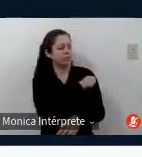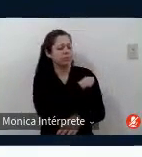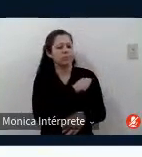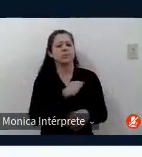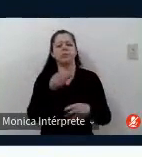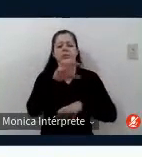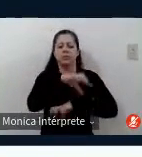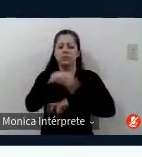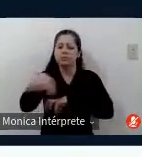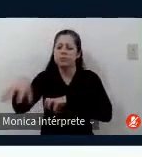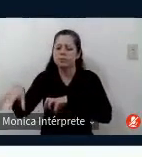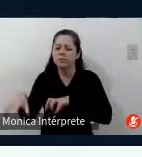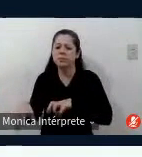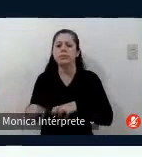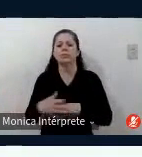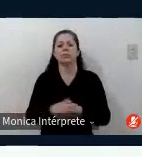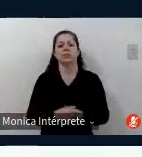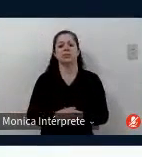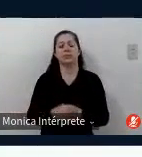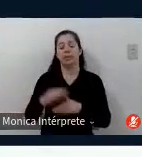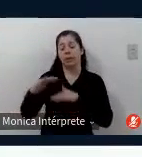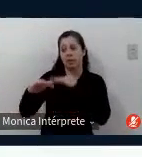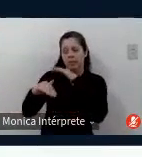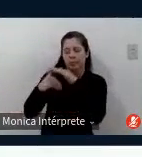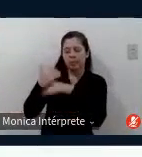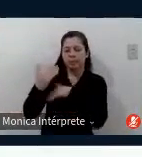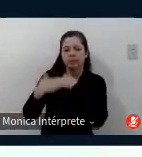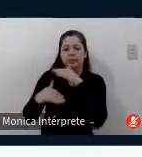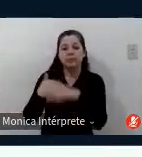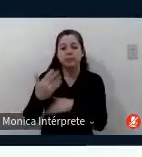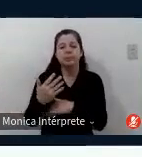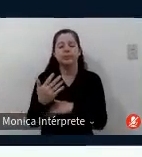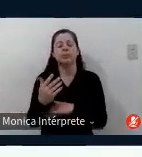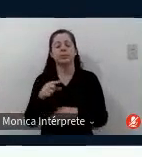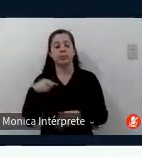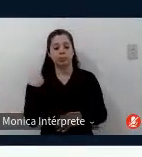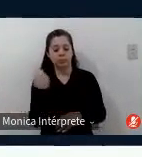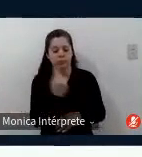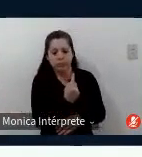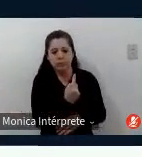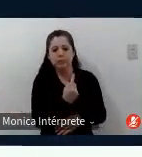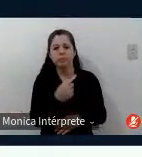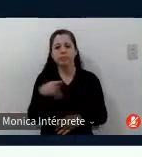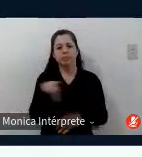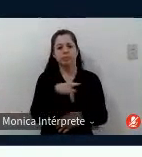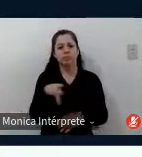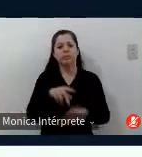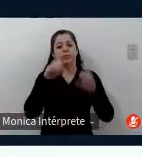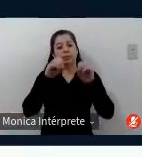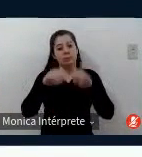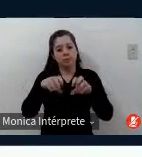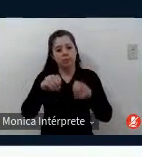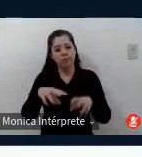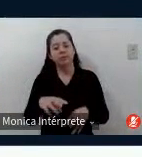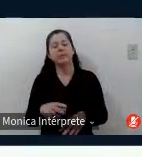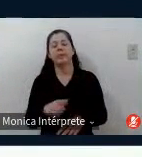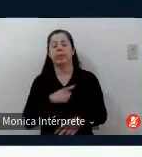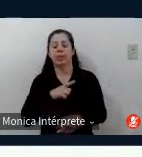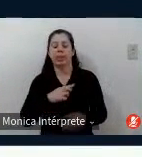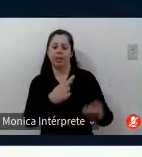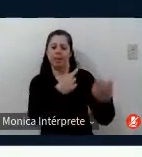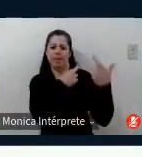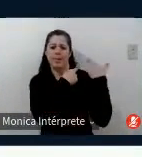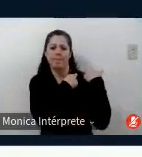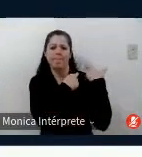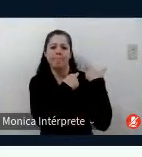E nesse processo, nós, trabalhadores da educação, nós temos, né, uma responsabilidade muito grande. Nós somos